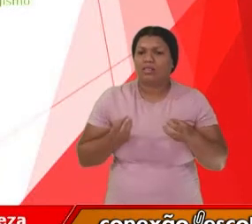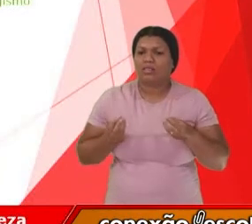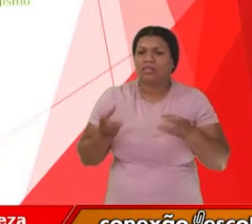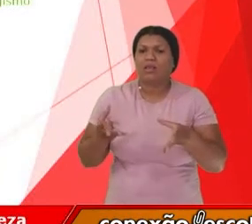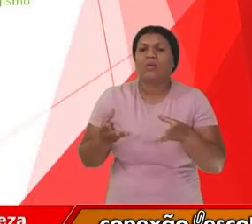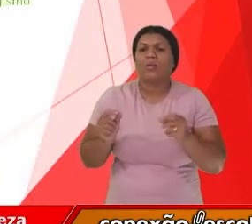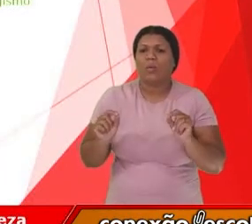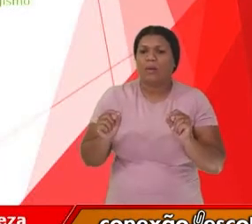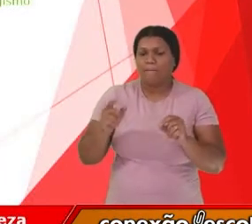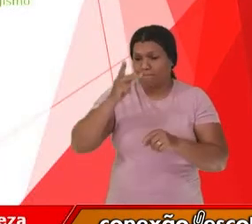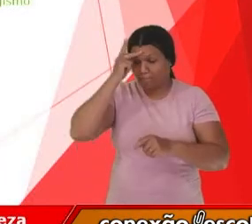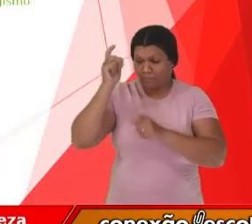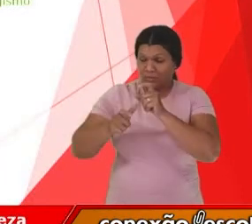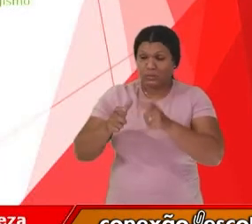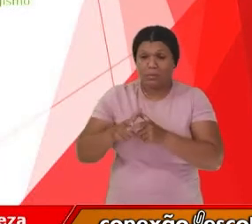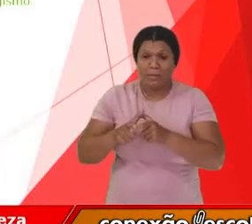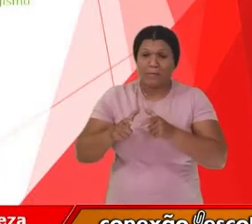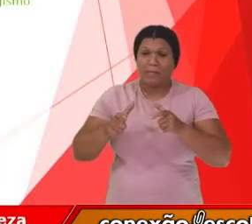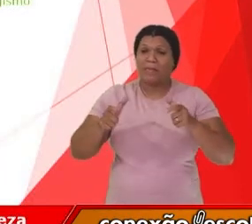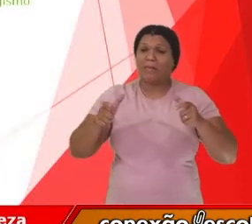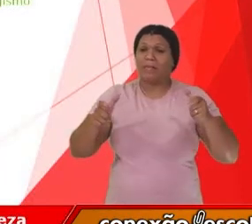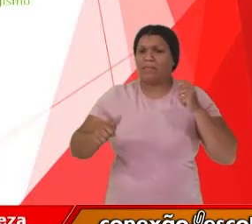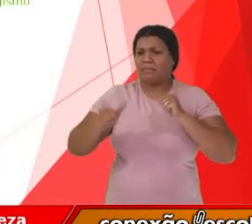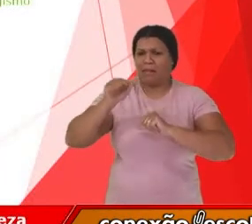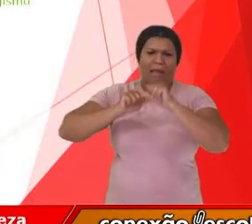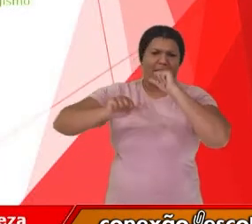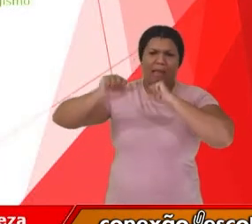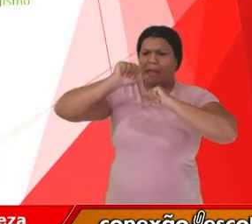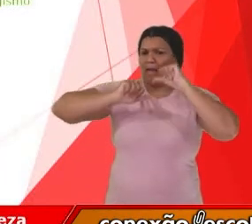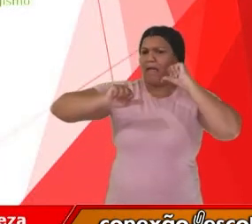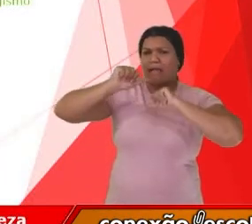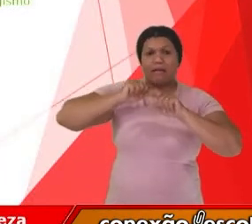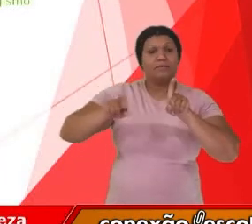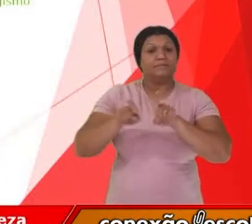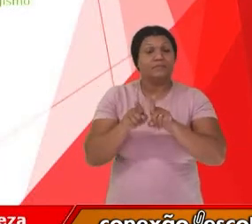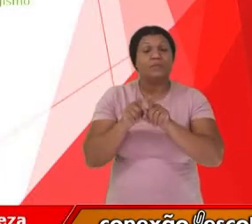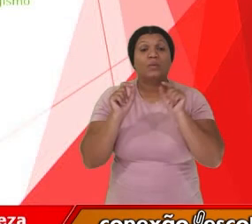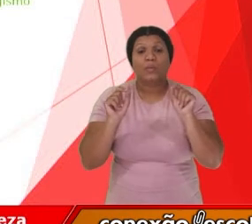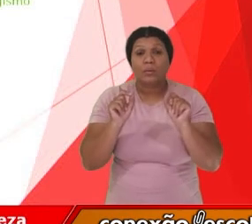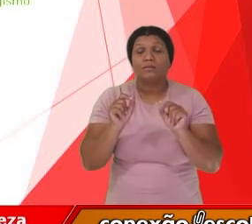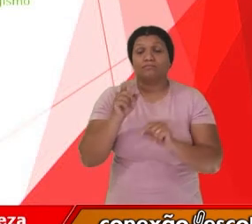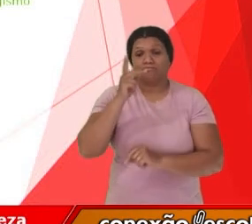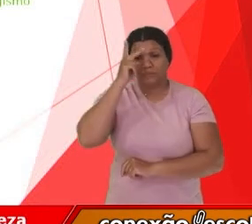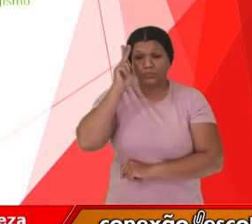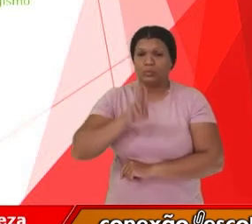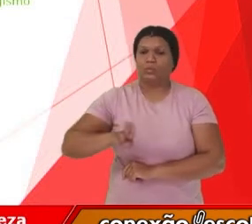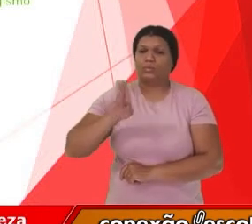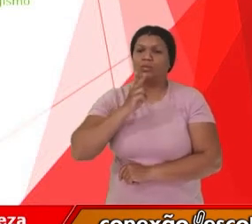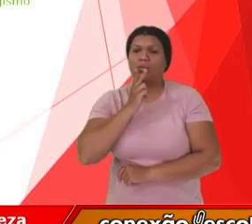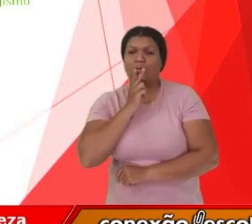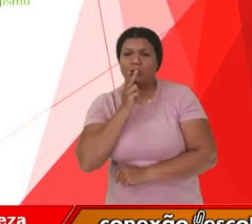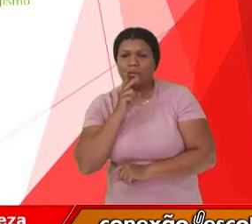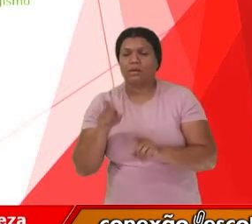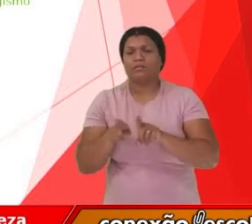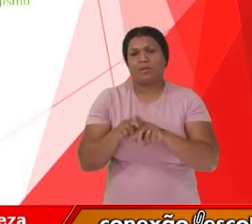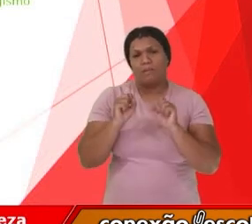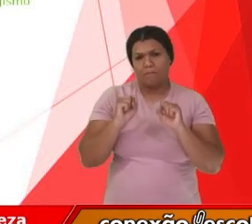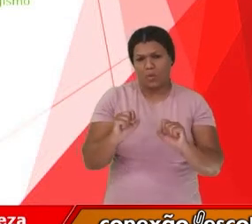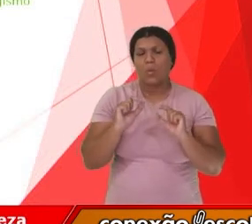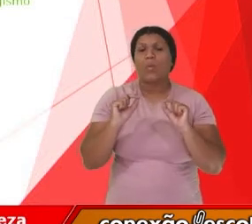também como o uso do cigarro. O tabagismo também é considerado uma doença crônica e pode